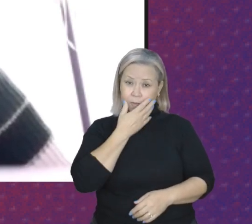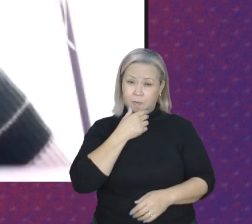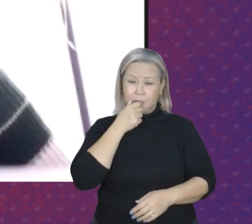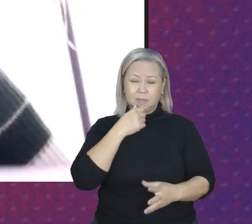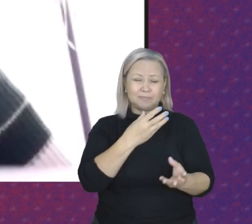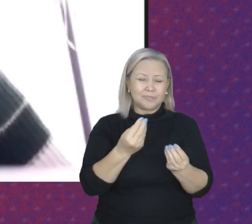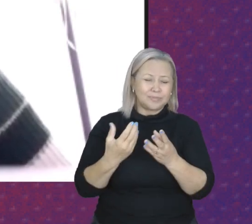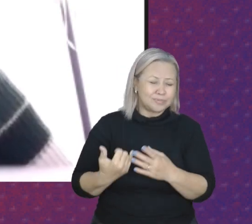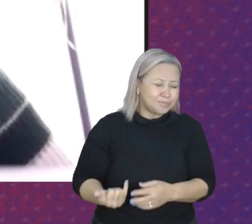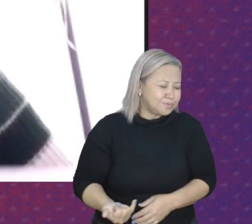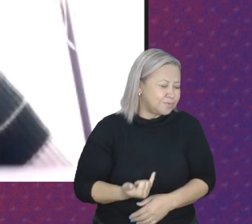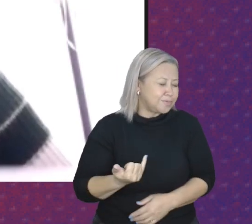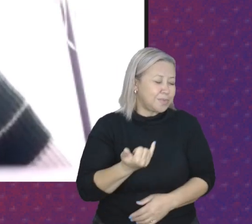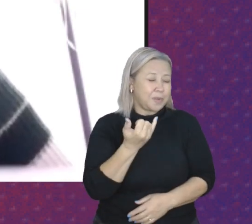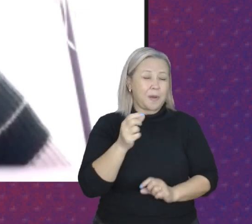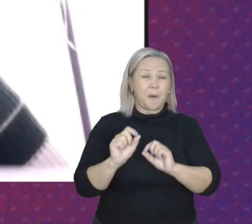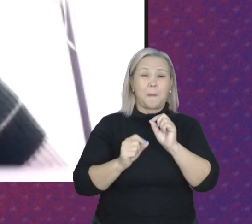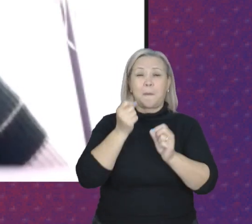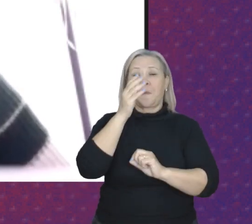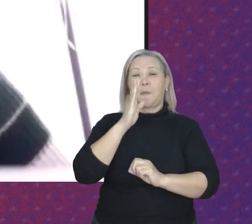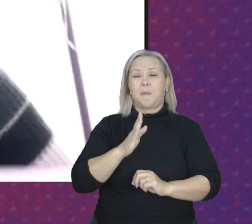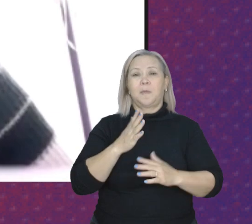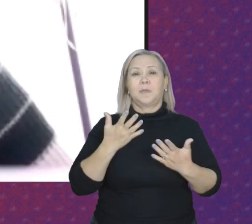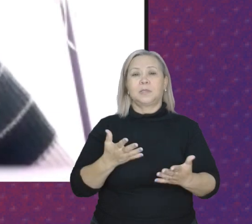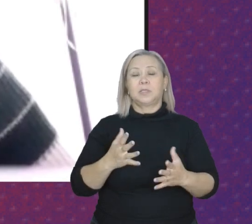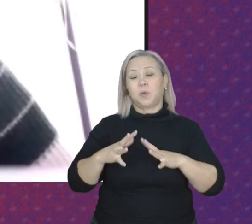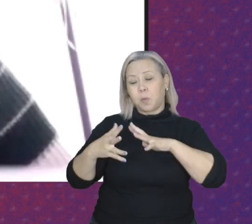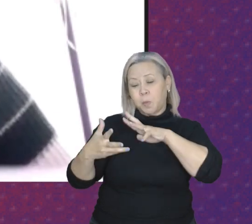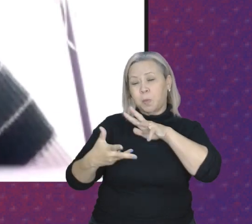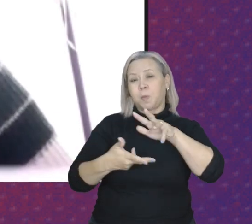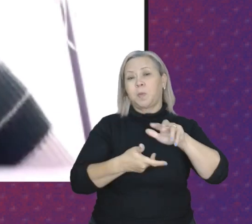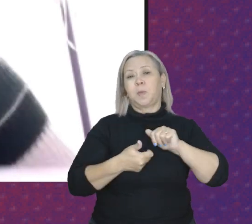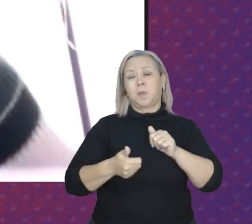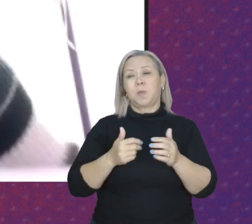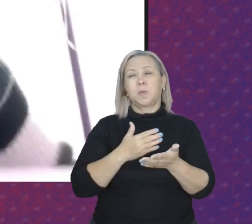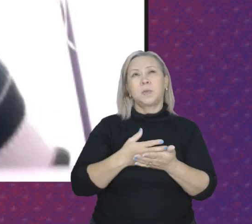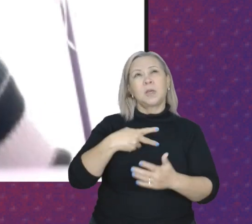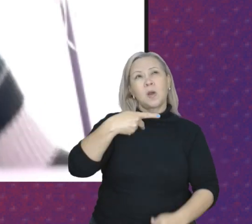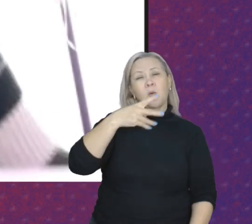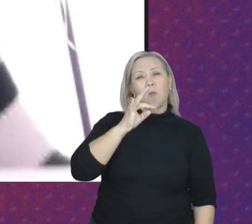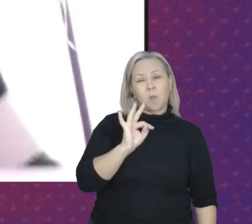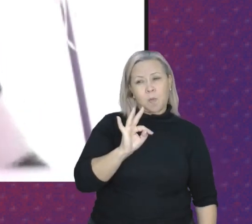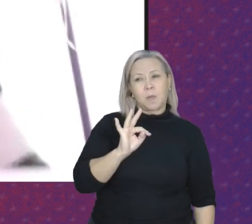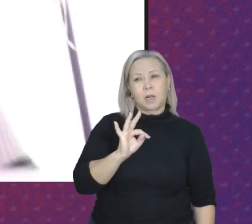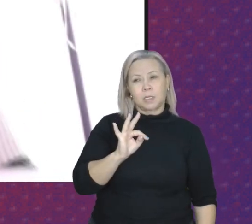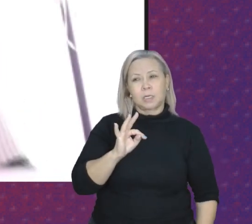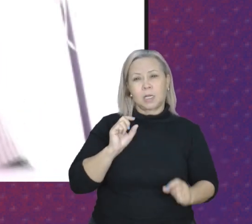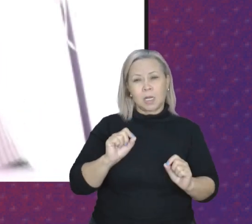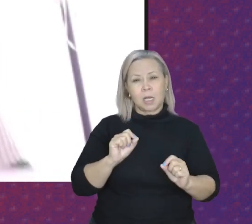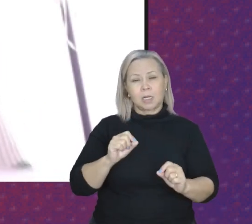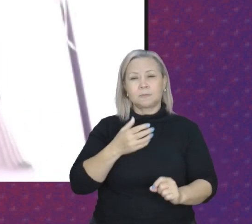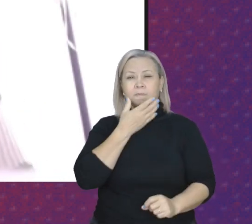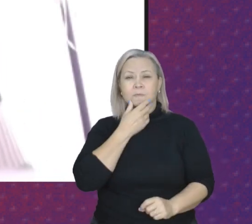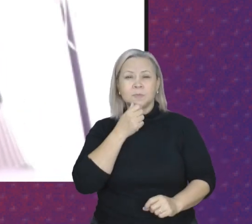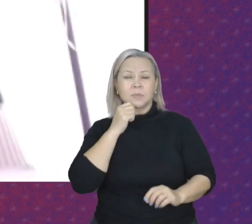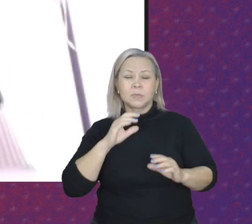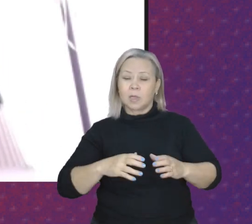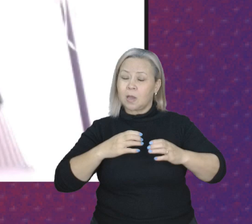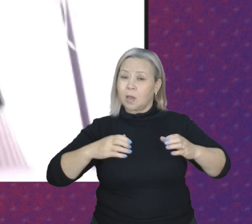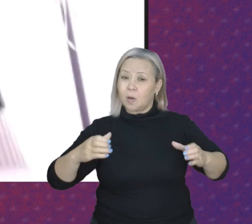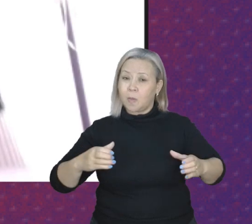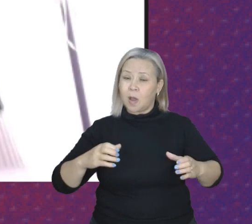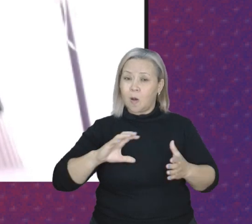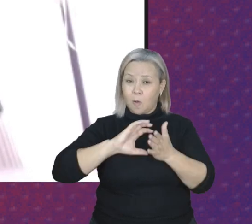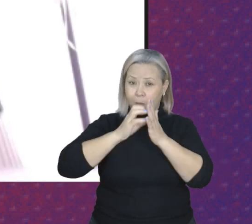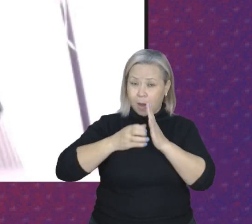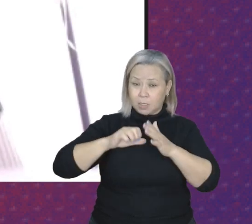muito importante para o Brasil, para o mundo, né? O Partido dos Trabalhadores e das Trabalhadoras é o maior partido da América